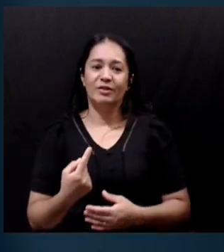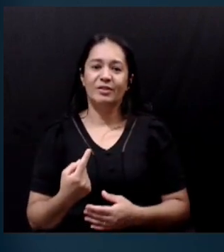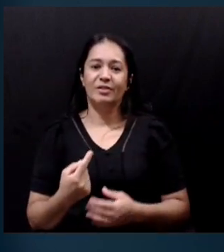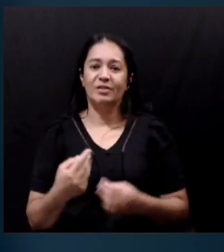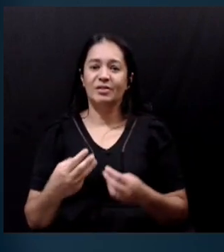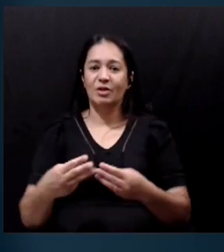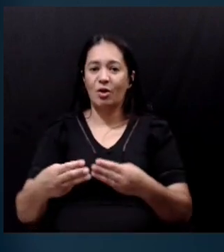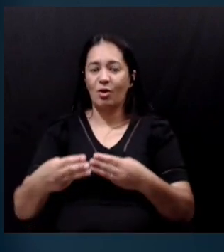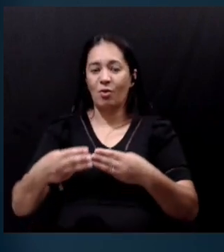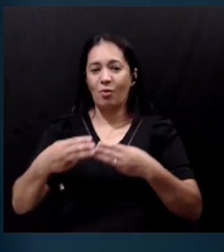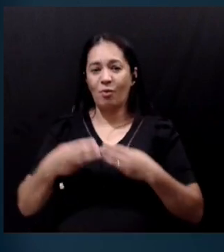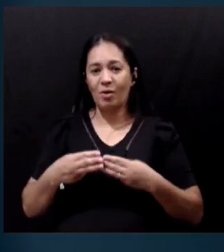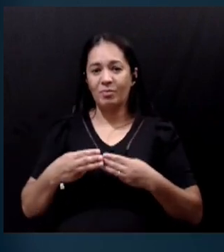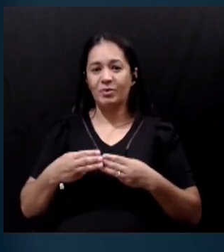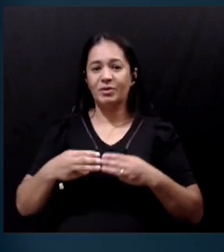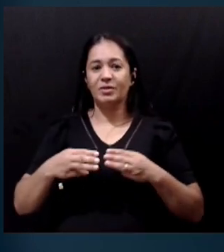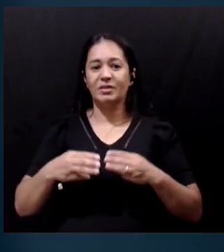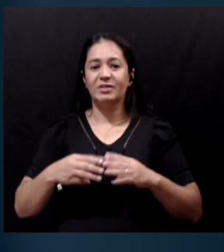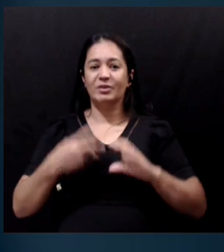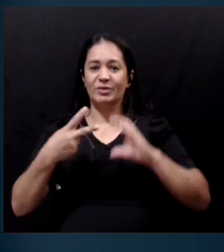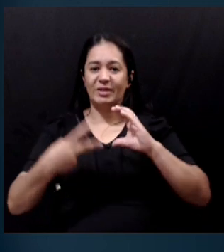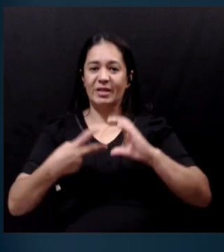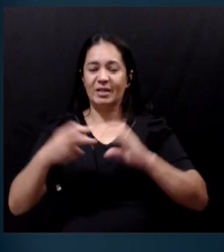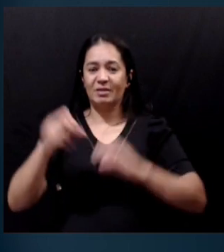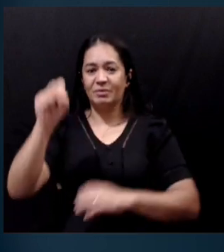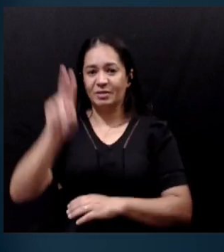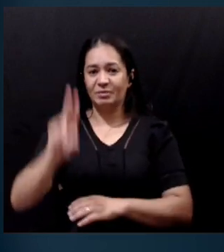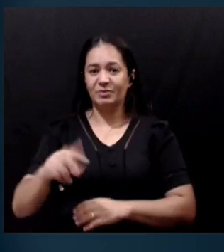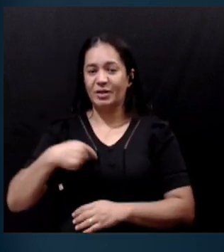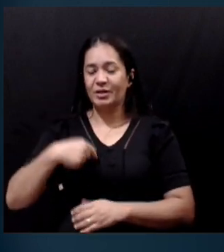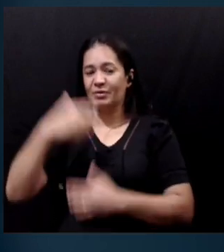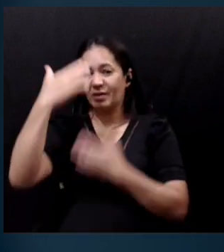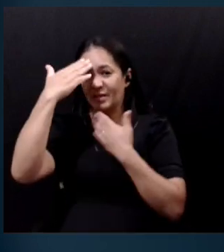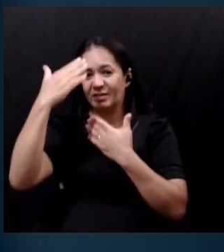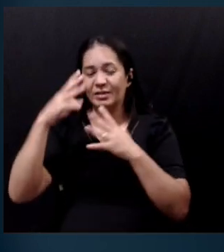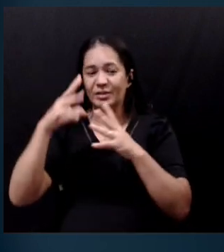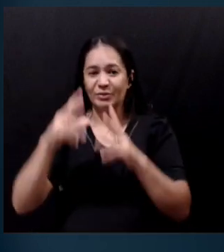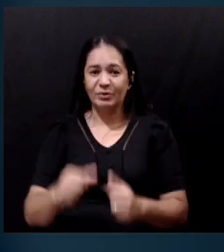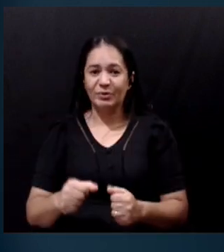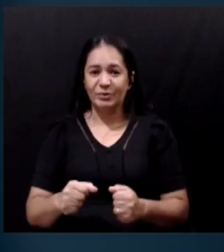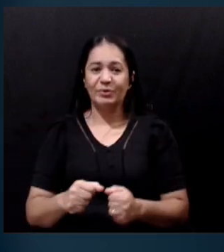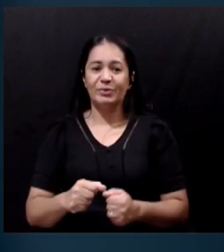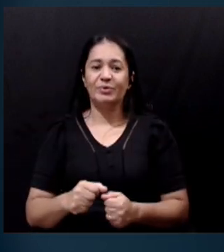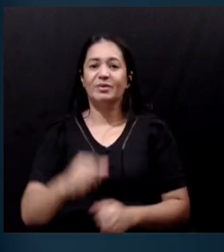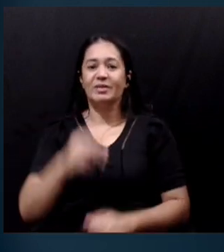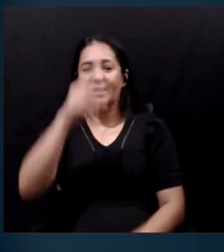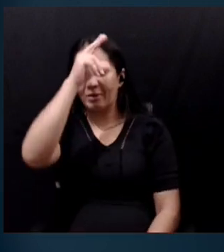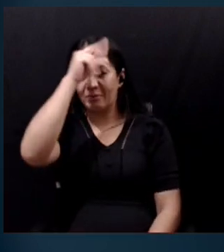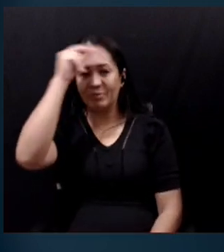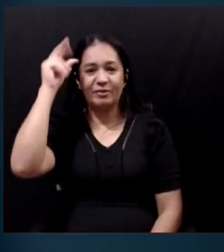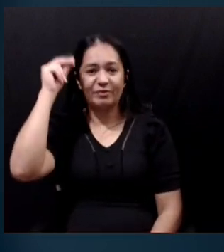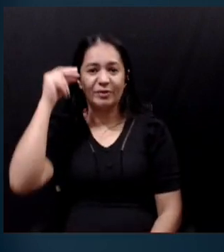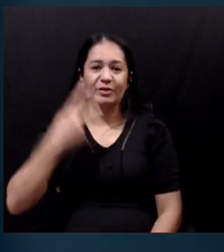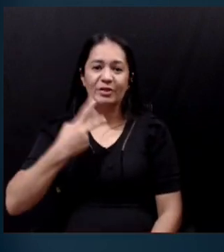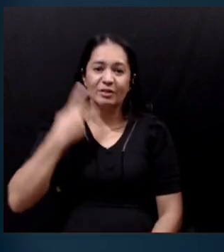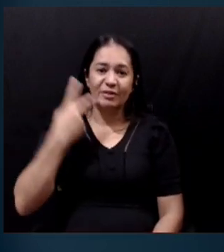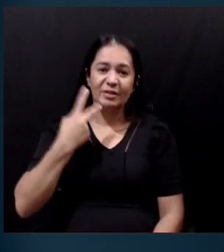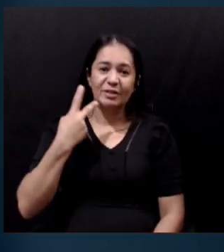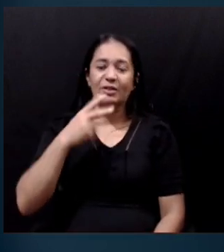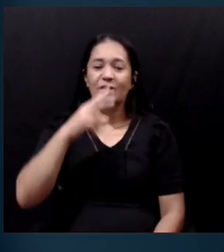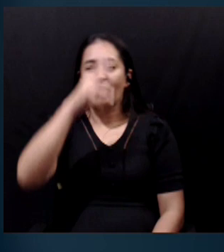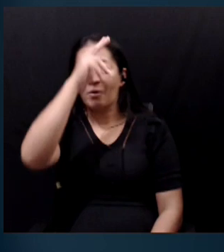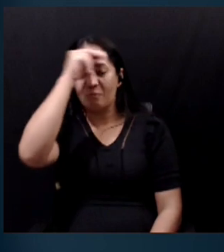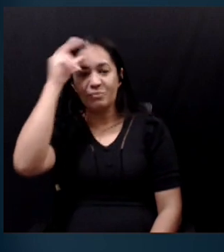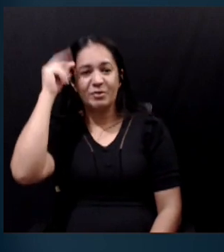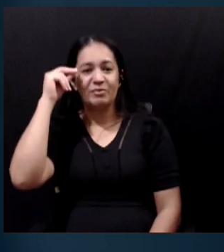né, de Sumaré. Sou muito grata a todos eles, o pessoal da prefeitura, vereadores, prefeito, né? E